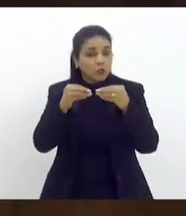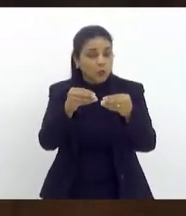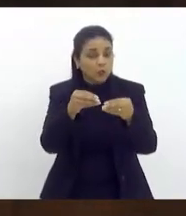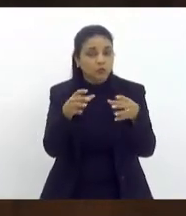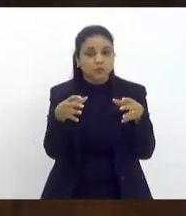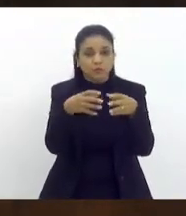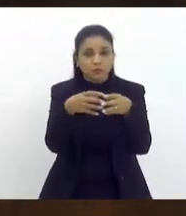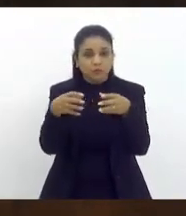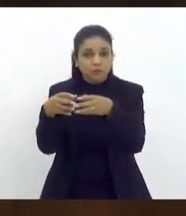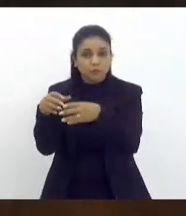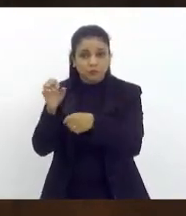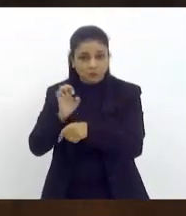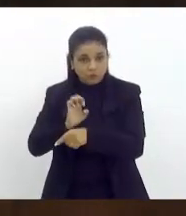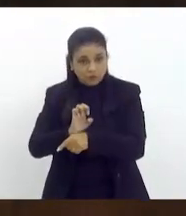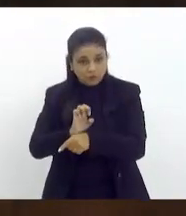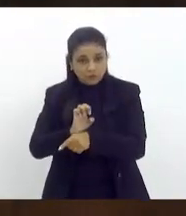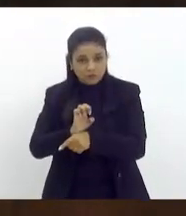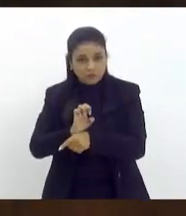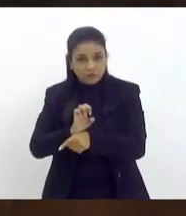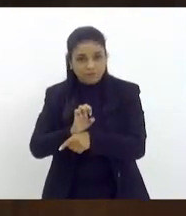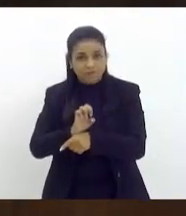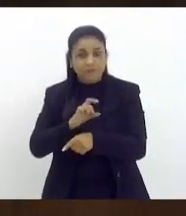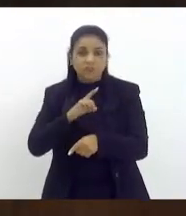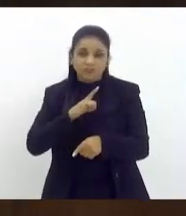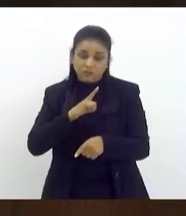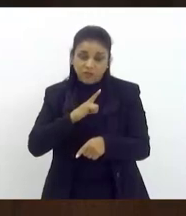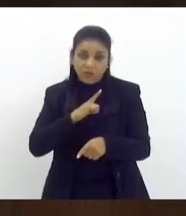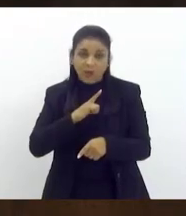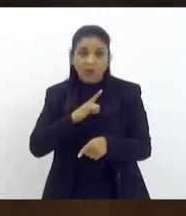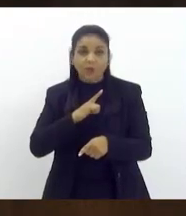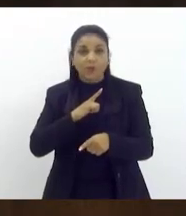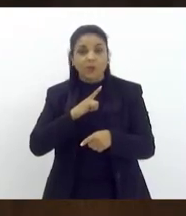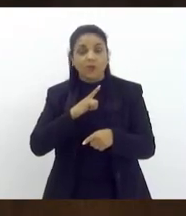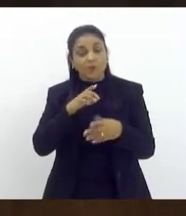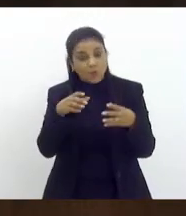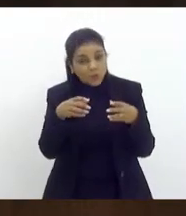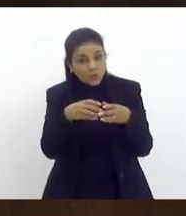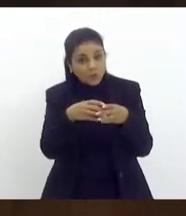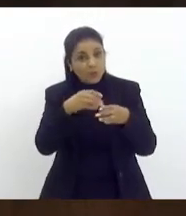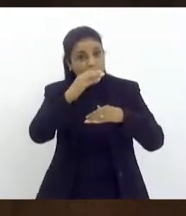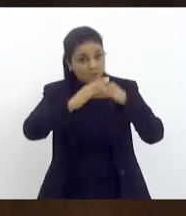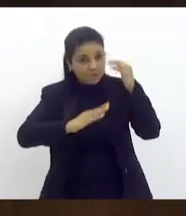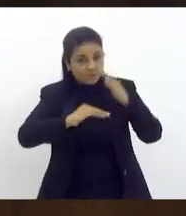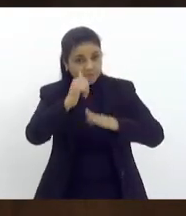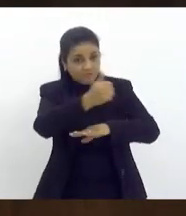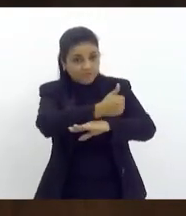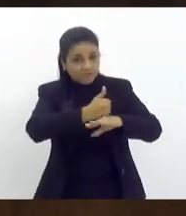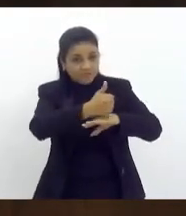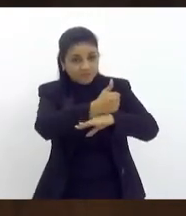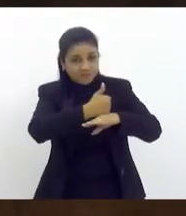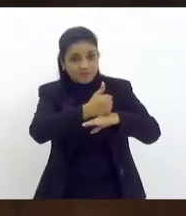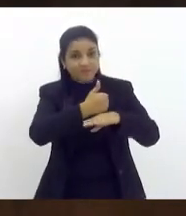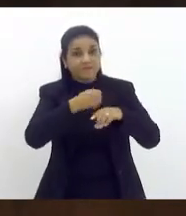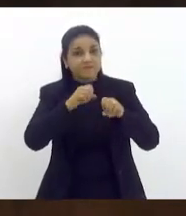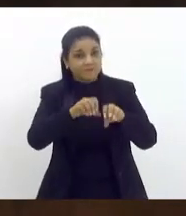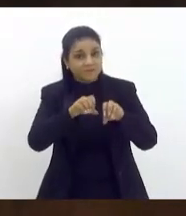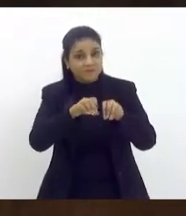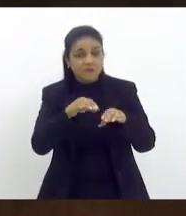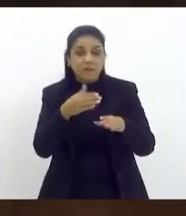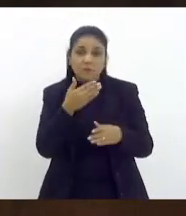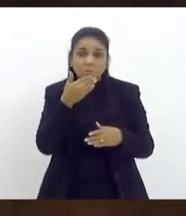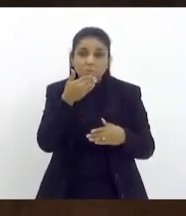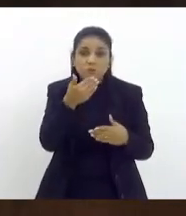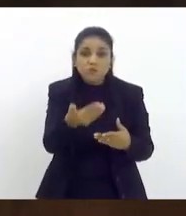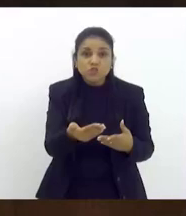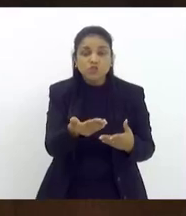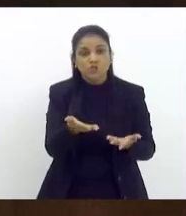Estado e a gente tem uma categoria de estado que tá pedindo mais do que as outras todas juntas isso não é possível fazer